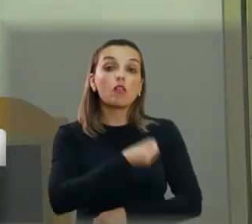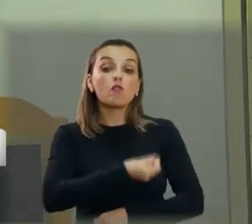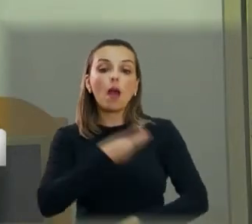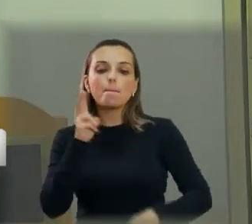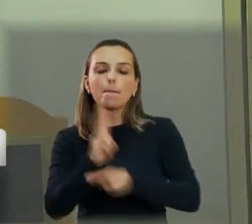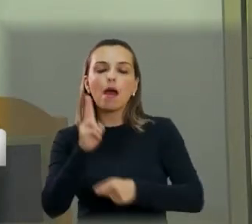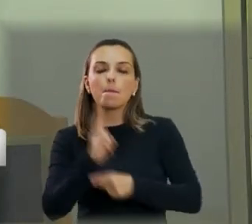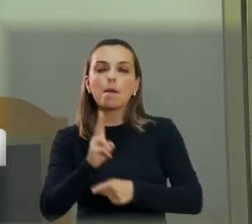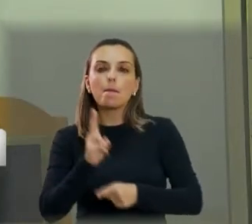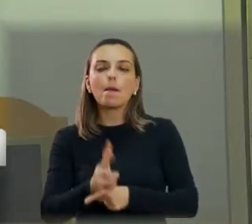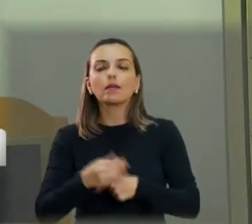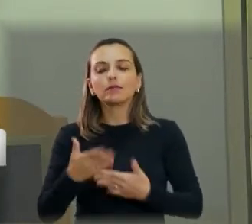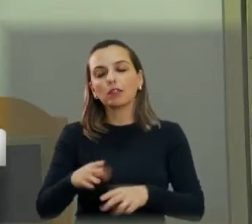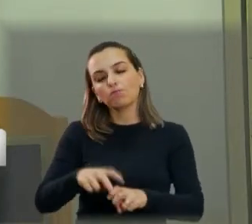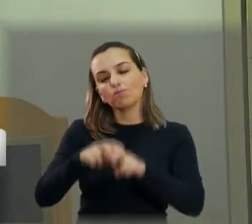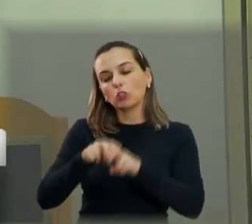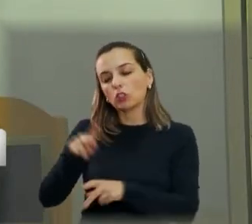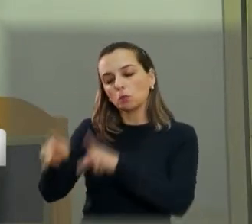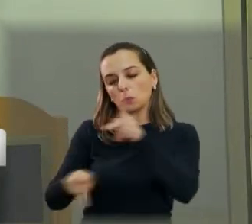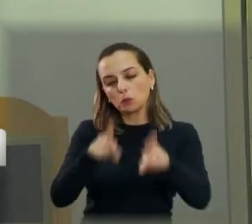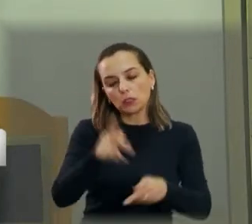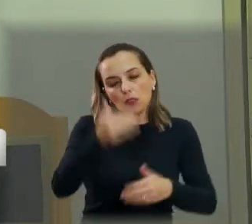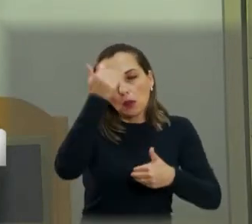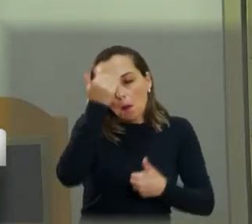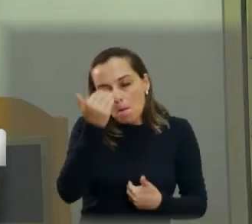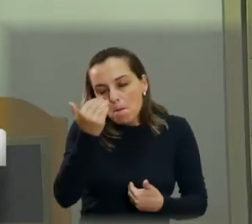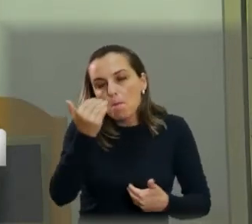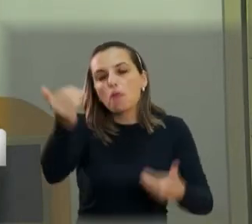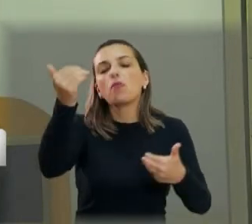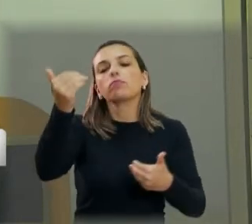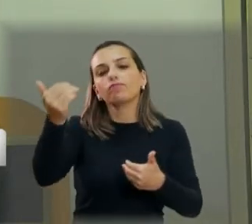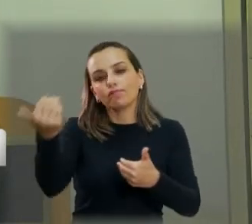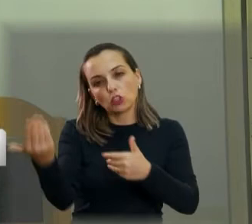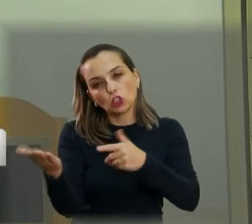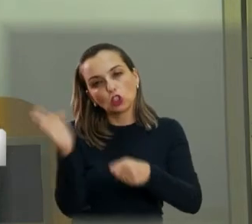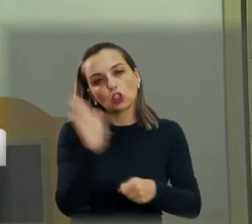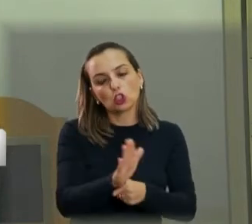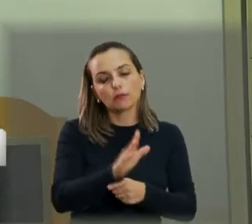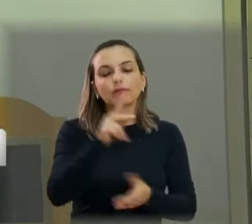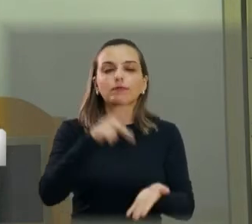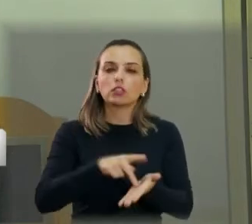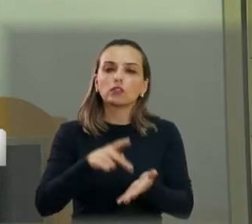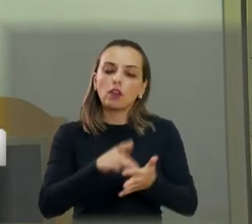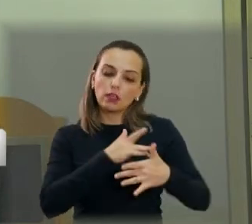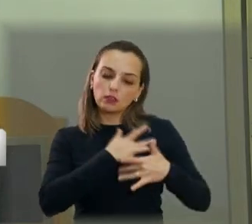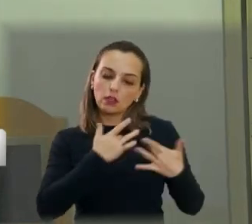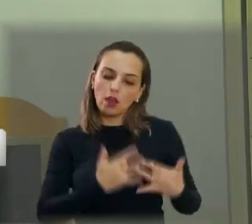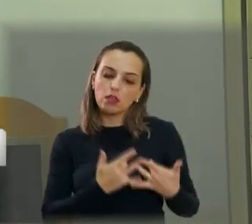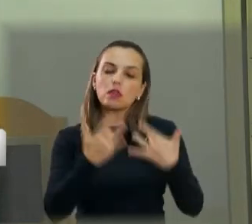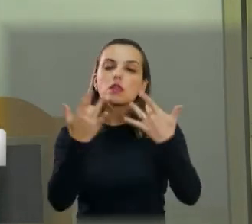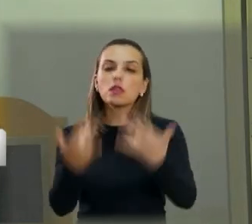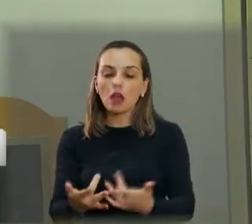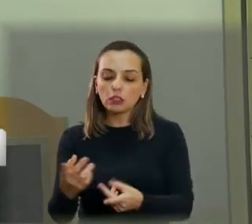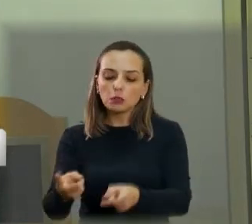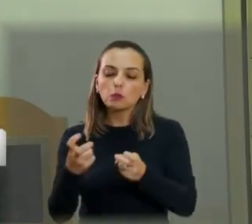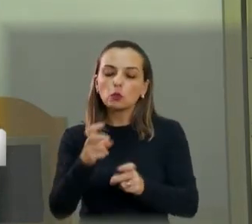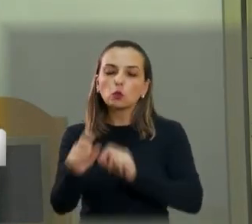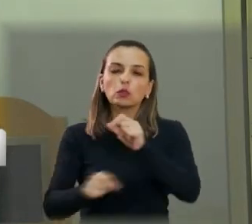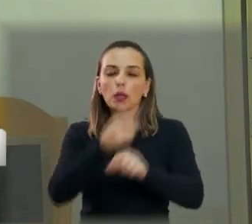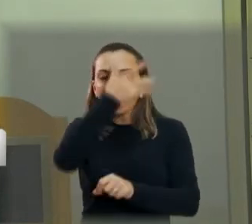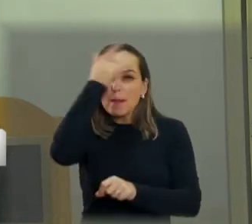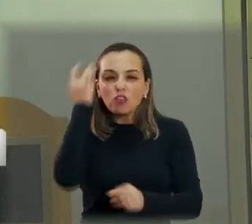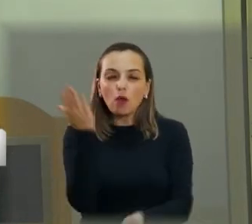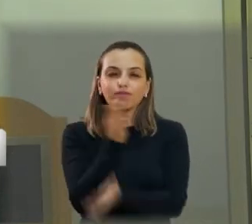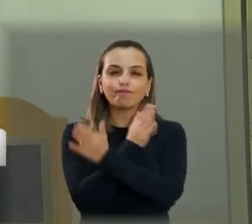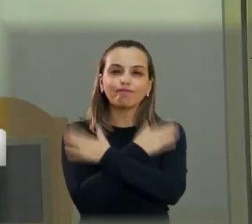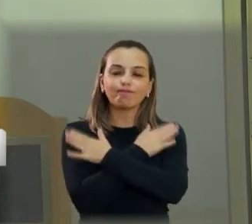nesse sentido, eu gostaria de agradecer à população que muito, muito colaborou, sendo solidária, porque a gente viu pessoas perdendo